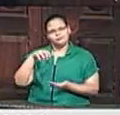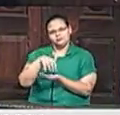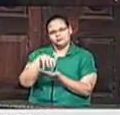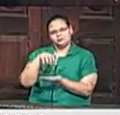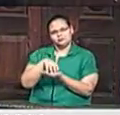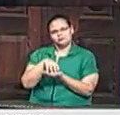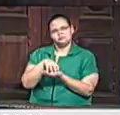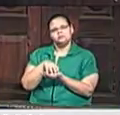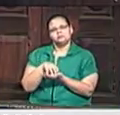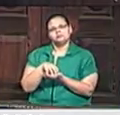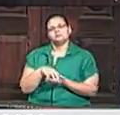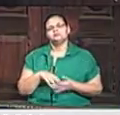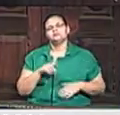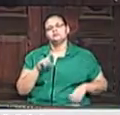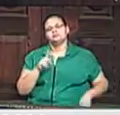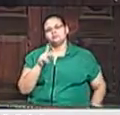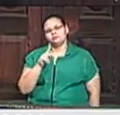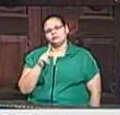patronal indevidamente.